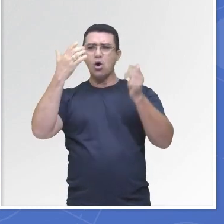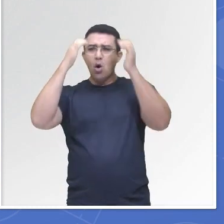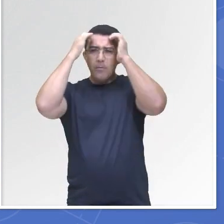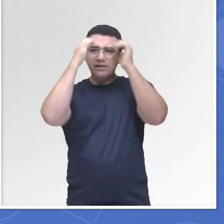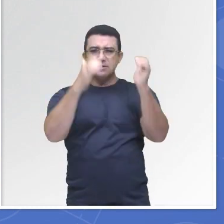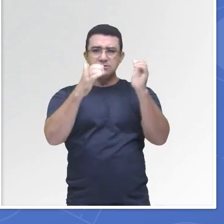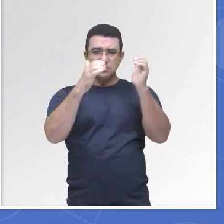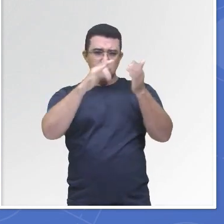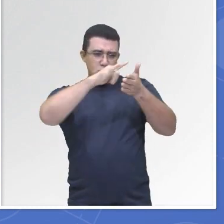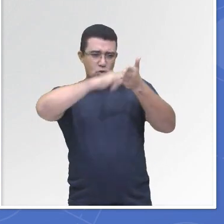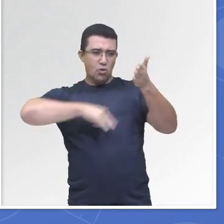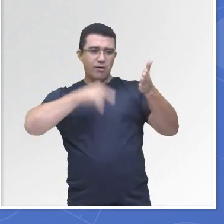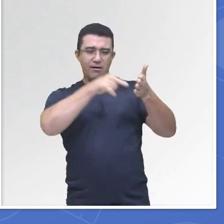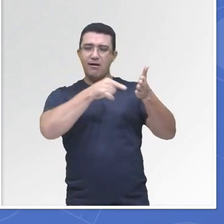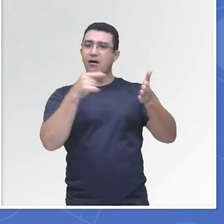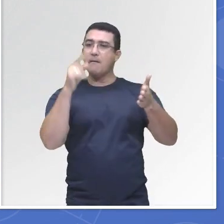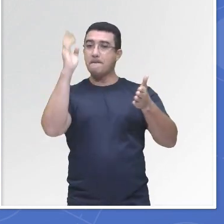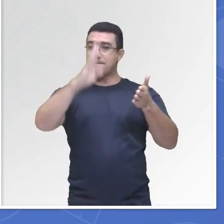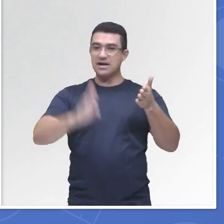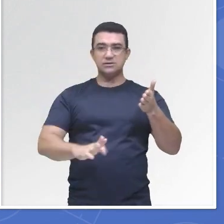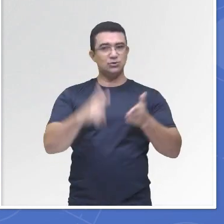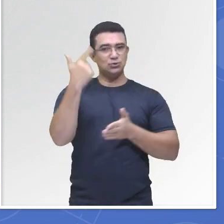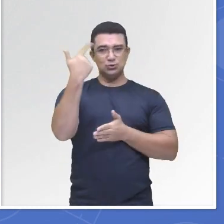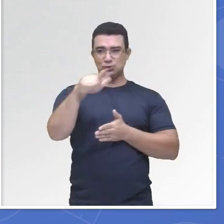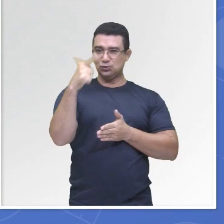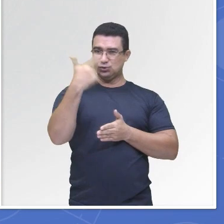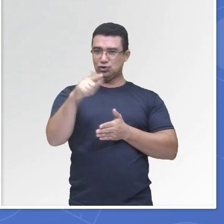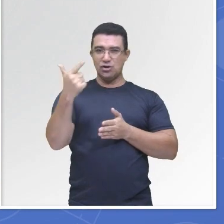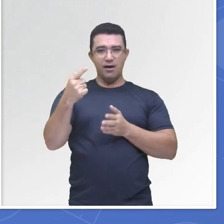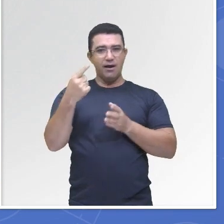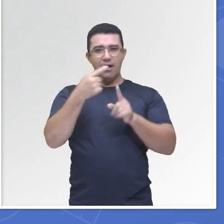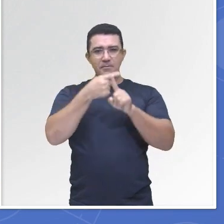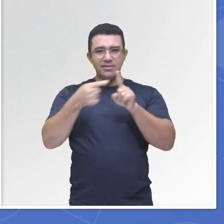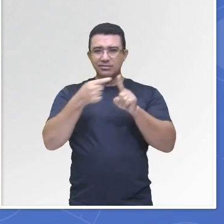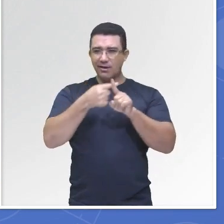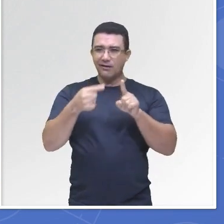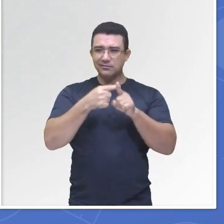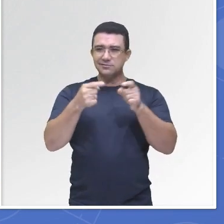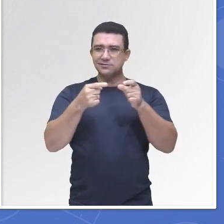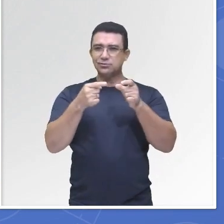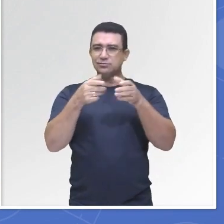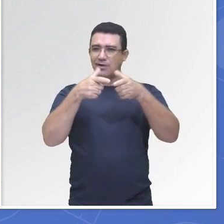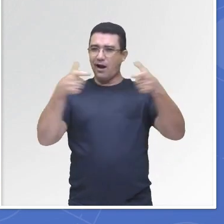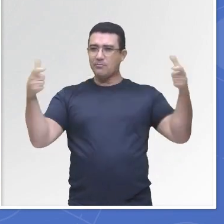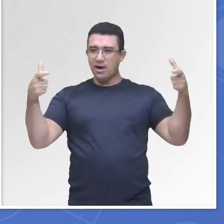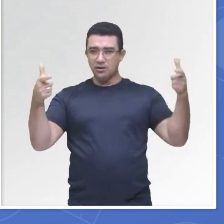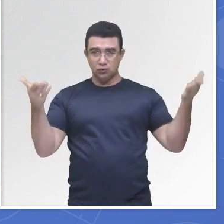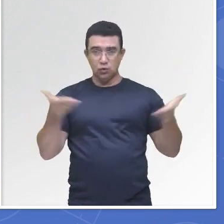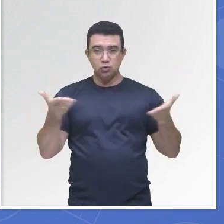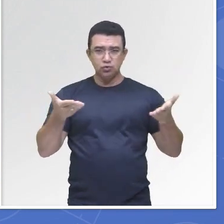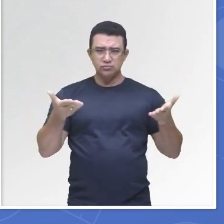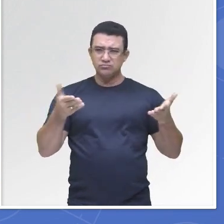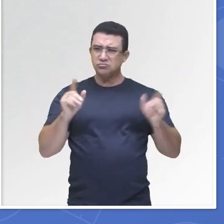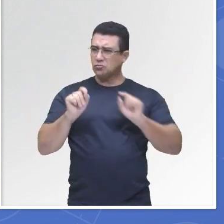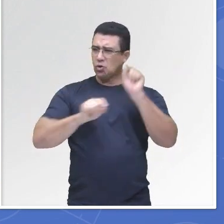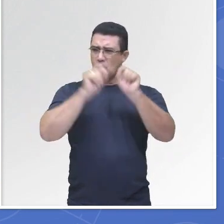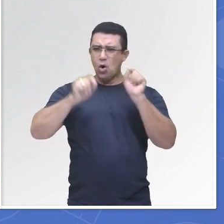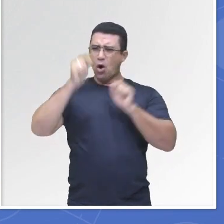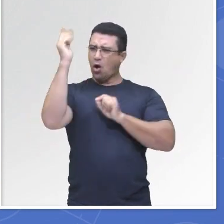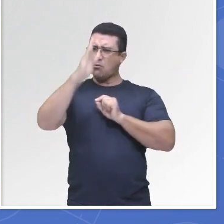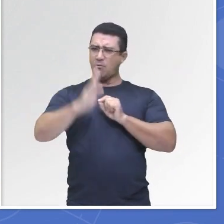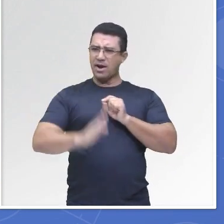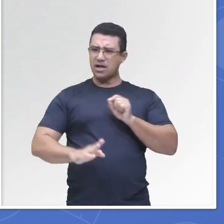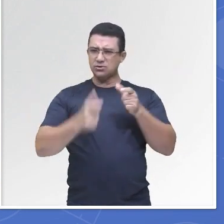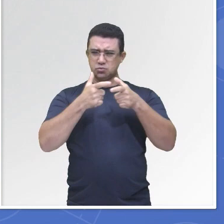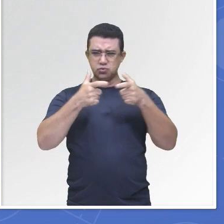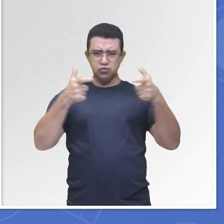tinha nem um terço do tamanho que ele tem hoje. Como foi que o Brasil ficou gigante? A gente é o